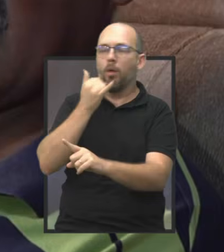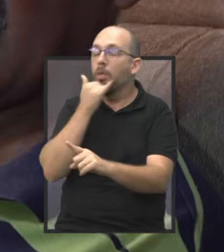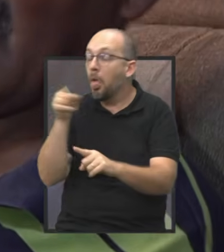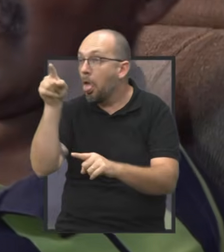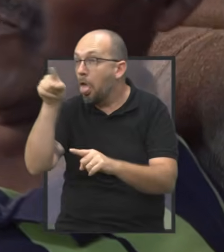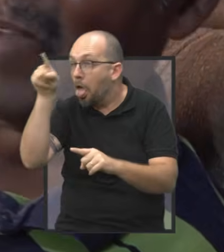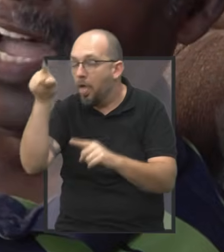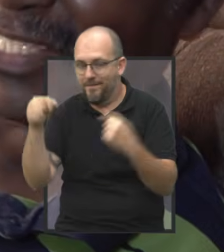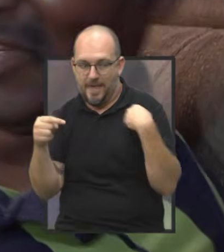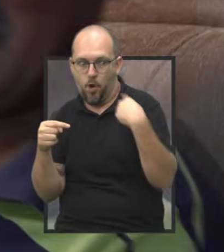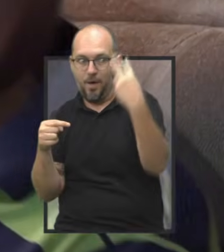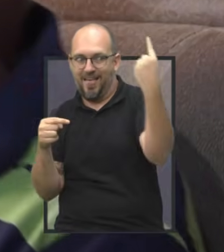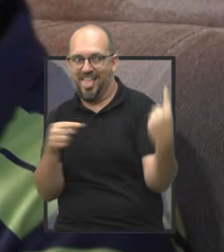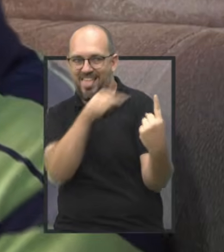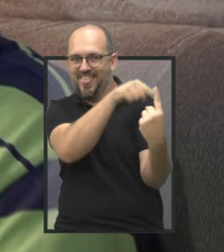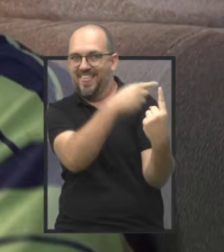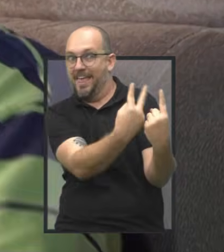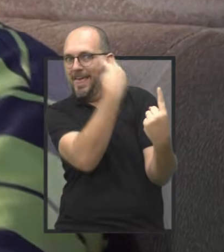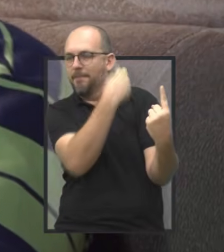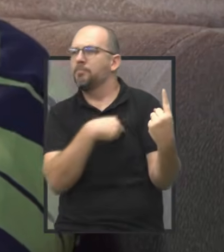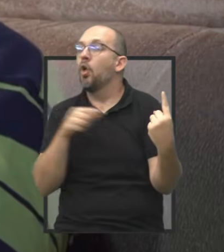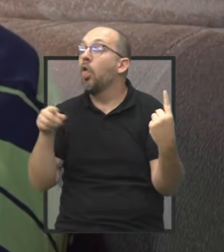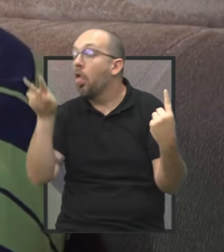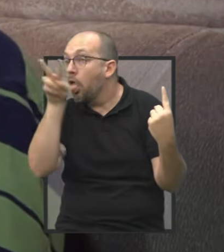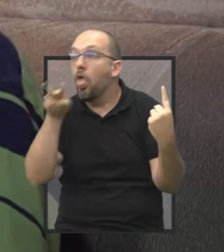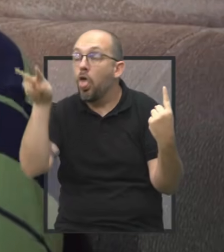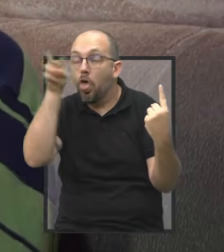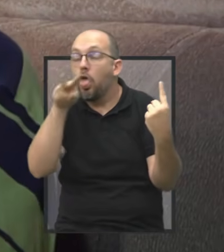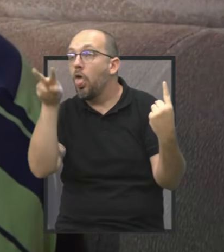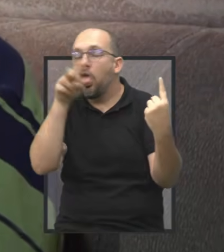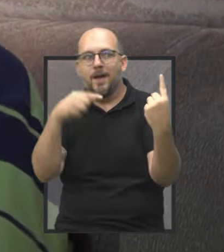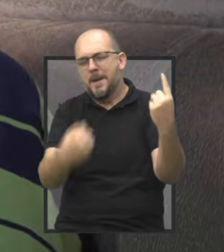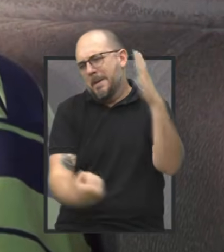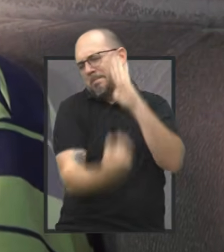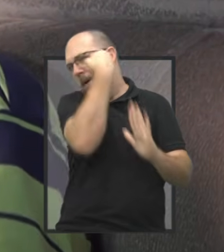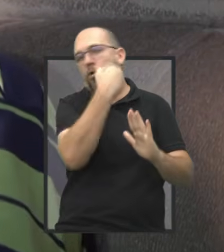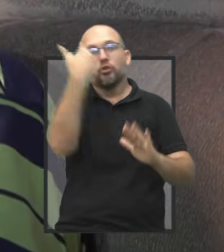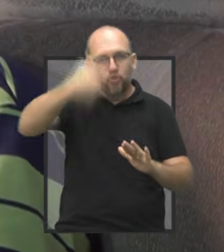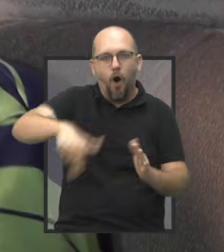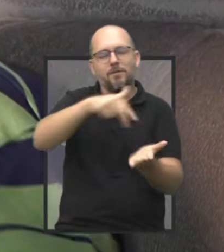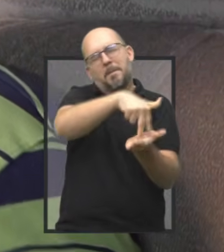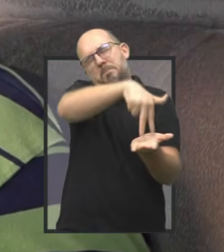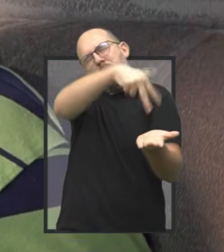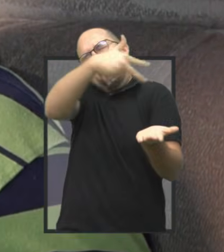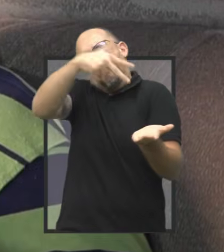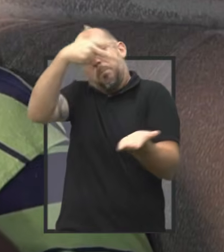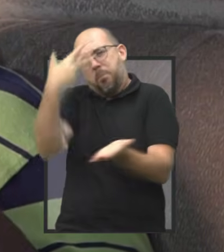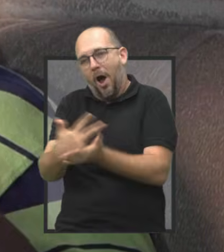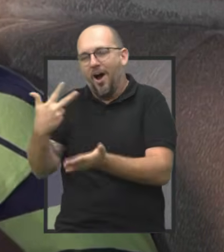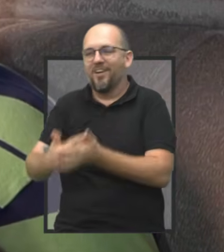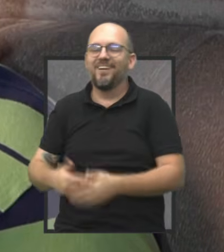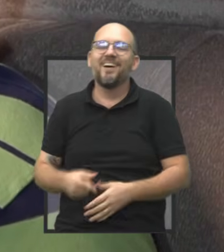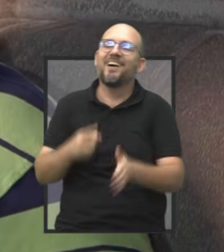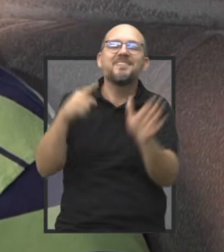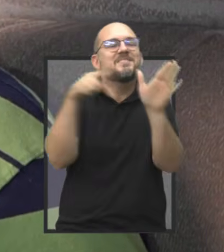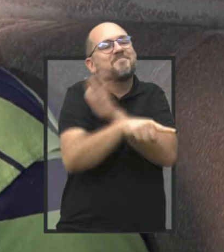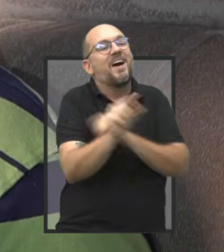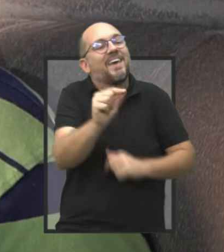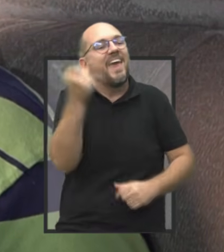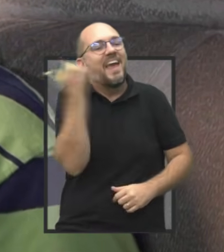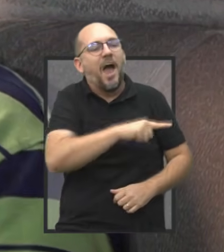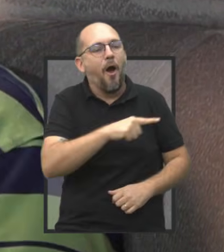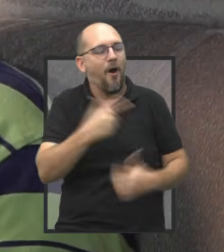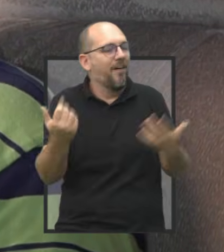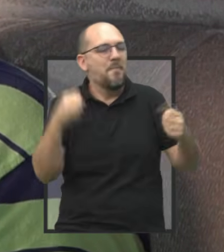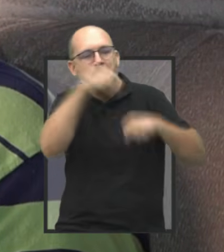se era eu ou era o mastro. Quando ele olhava pro lado do mastro, eu tomo nos olhos dele, foi. E quem ganhou a luta? Quem ganhou a